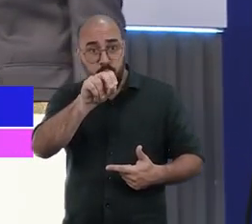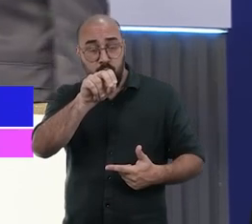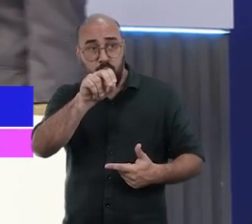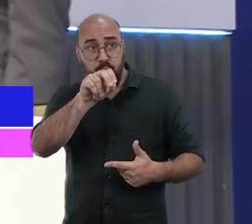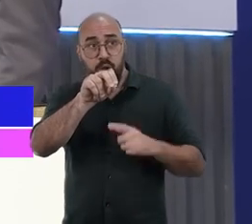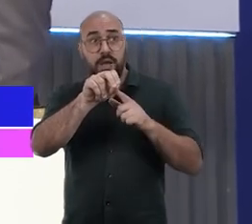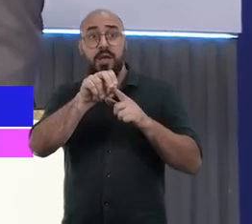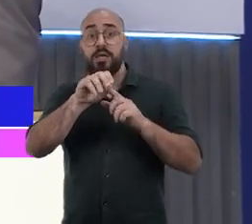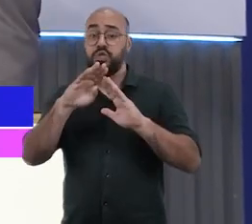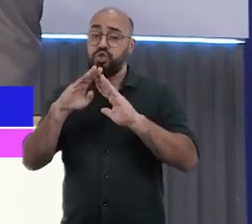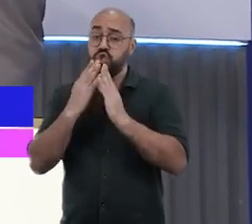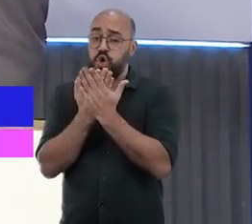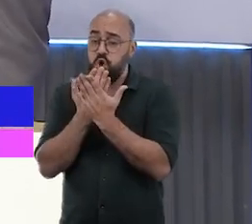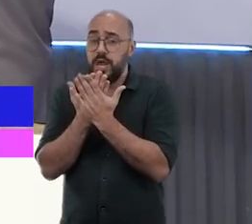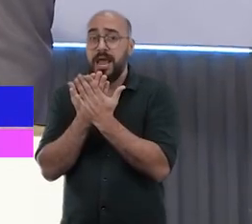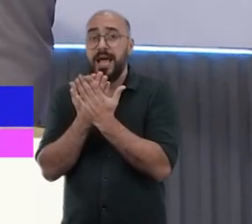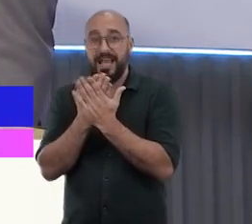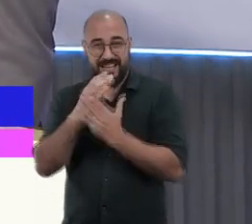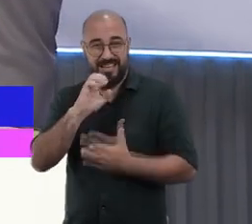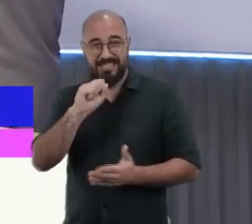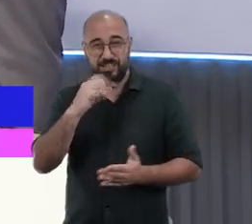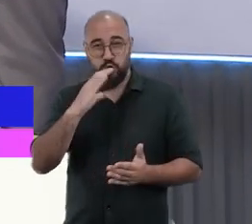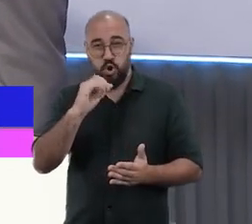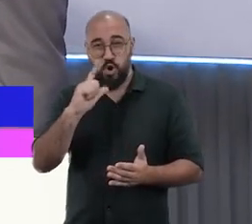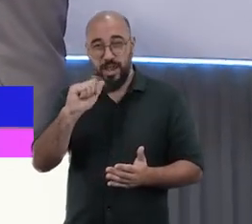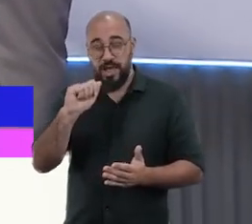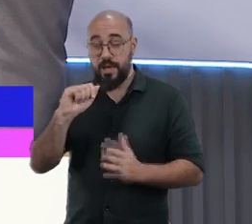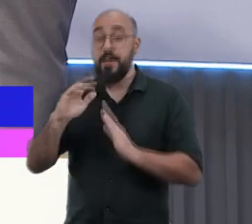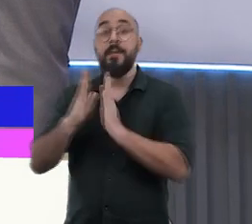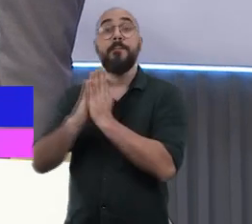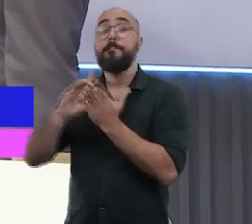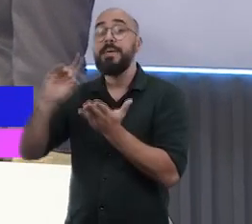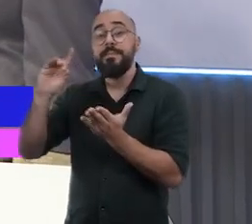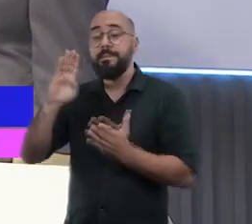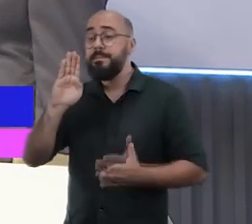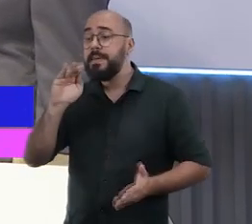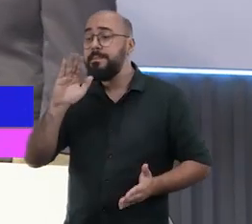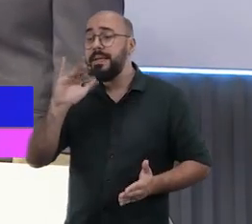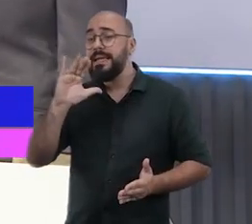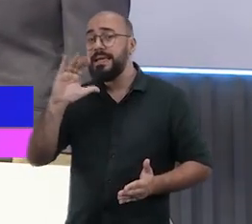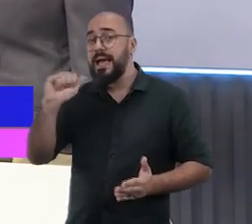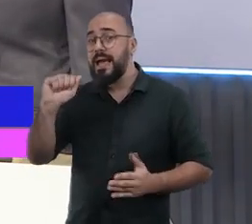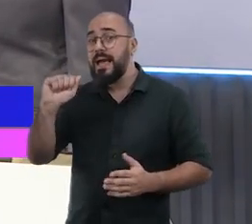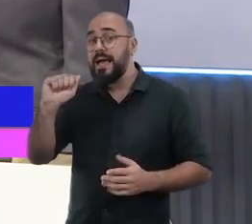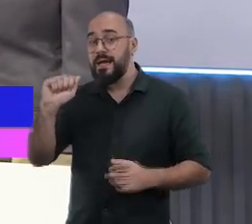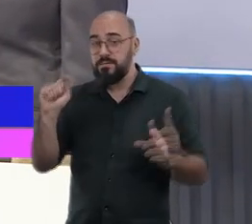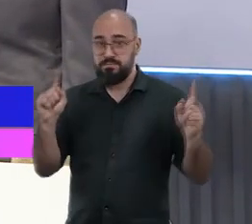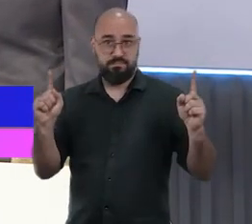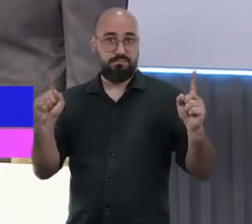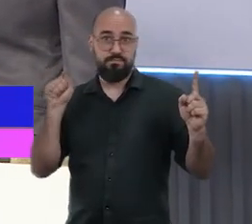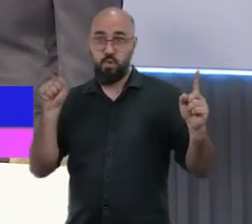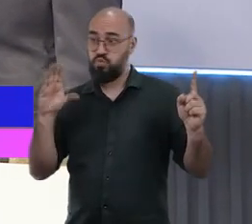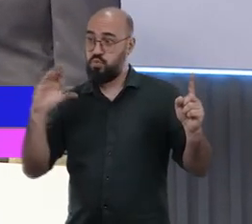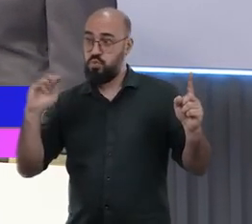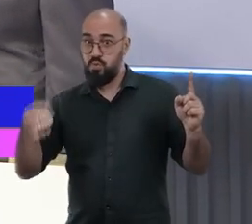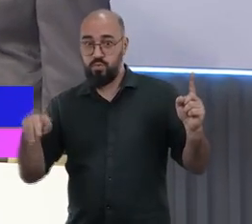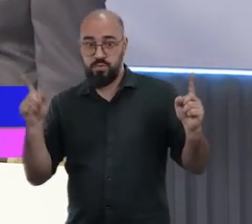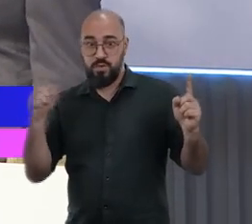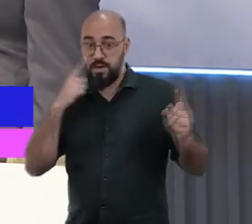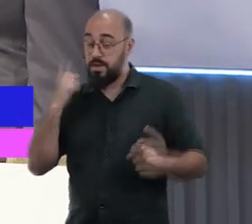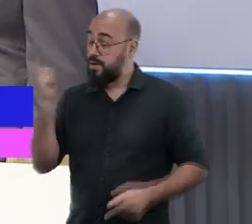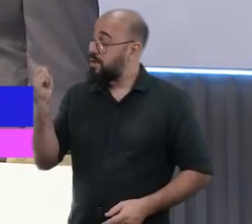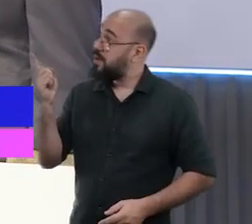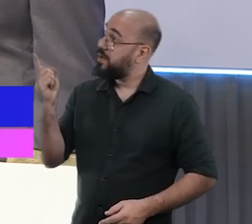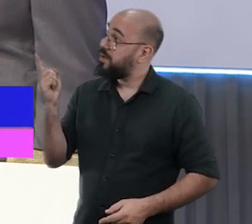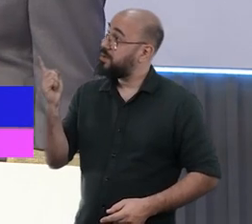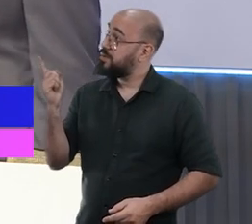digital, que diz assim, ó, estude a Bíblia com a Novo Tempo. Você vai ver que nós temos vários estudos. Para mim aqui apareceu já logo na primeira